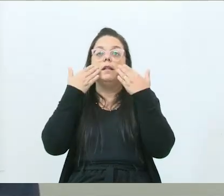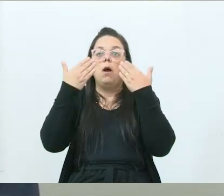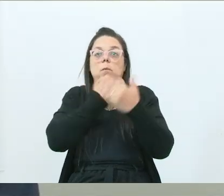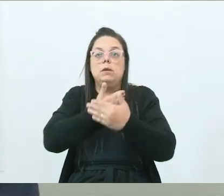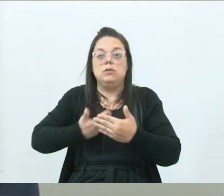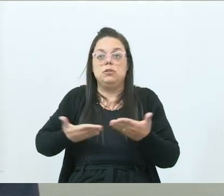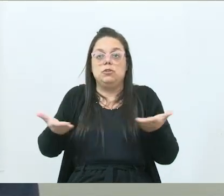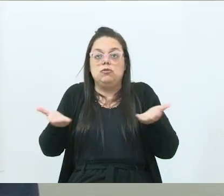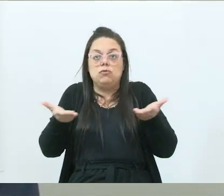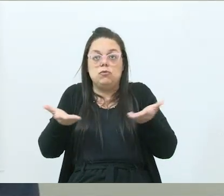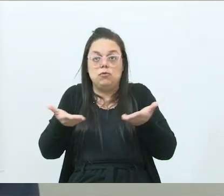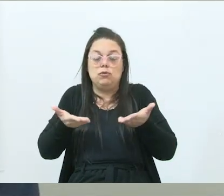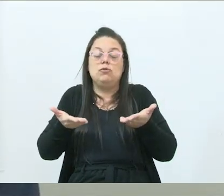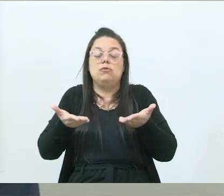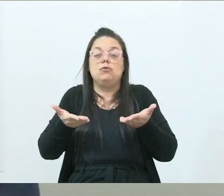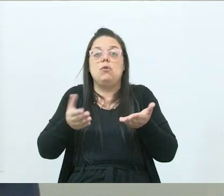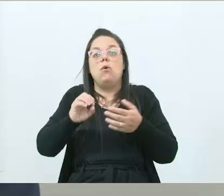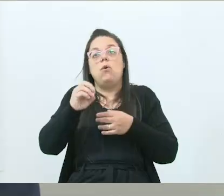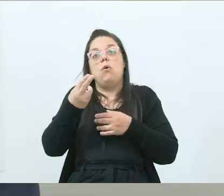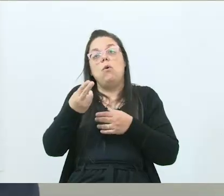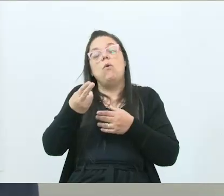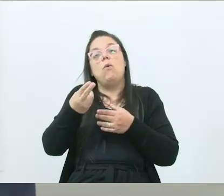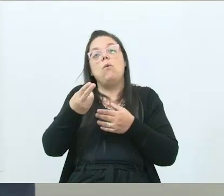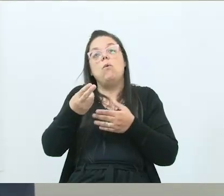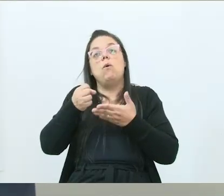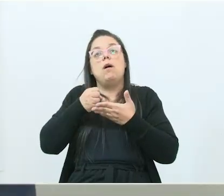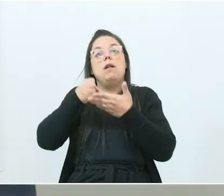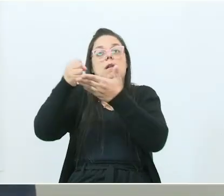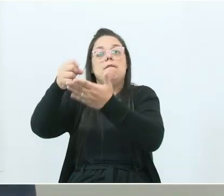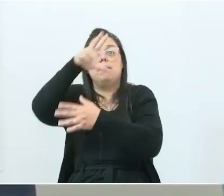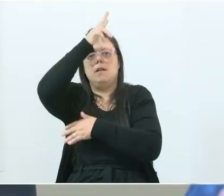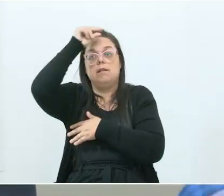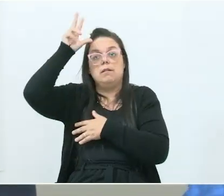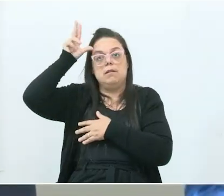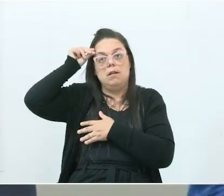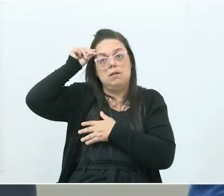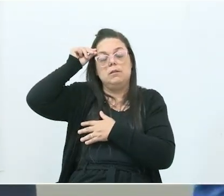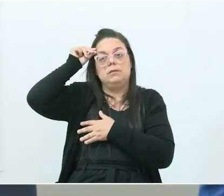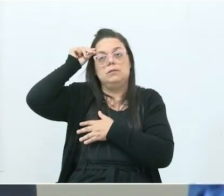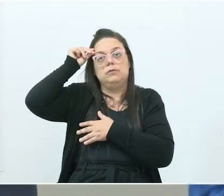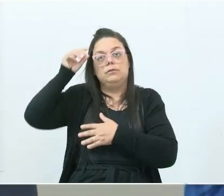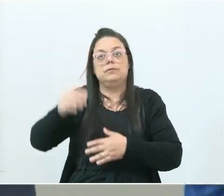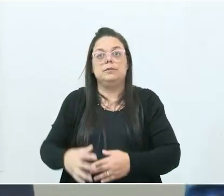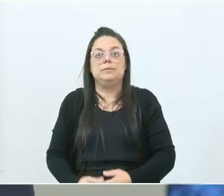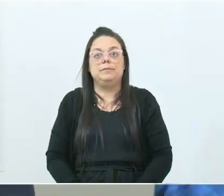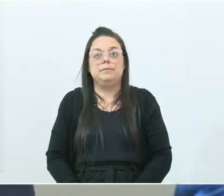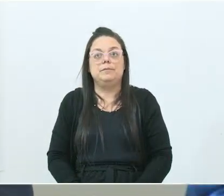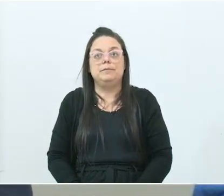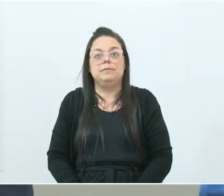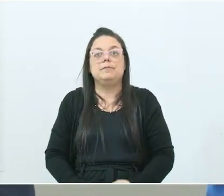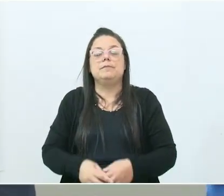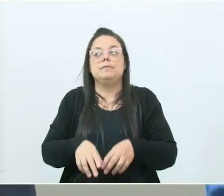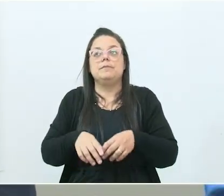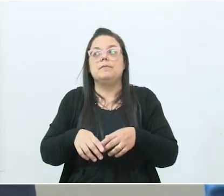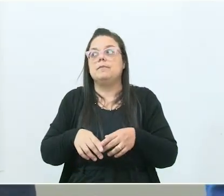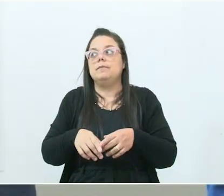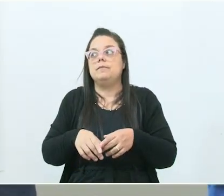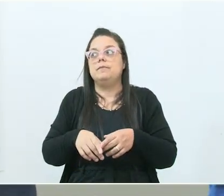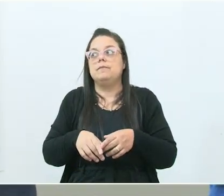ou posteriormente encaminhadas ao Executivo. Diante dos